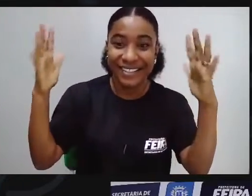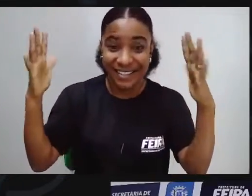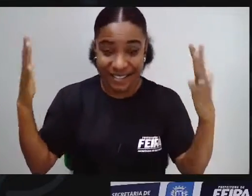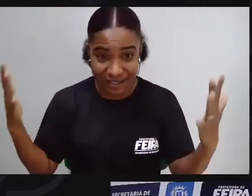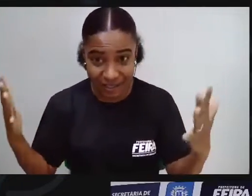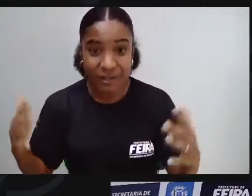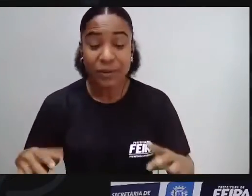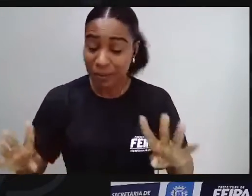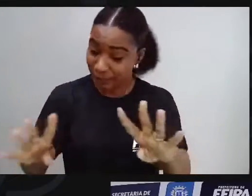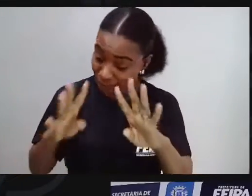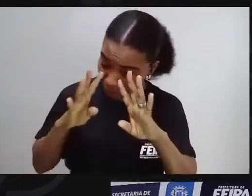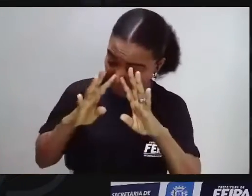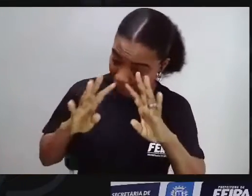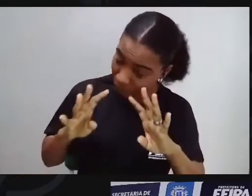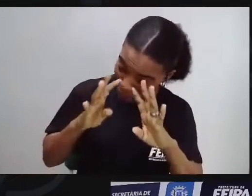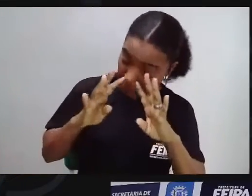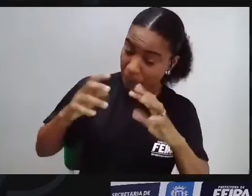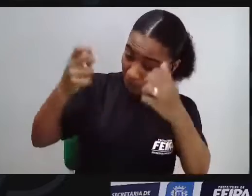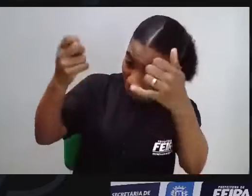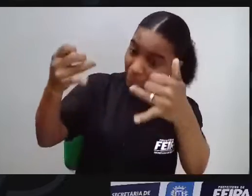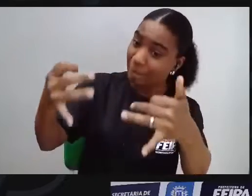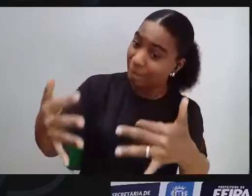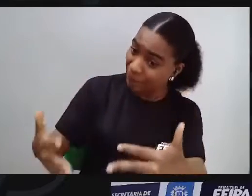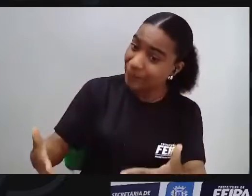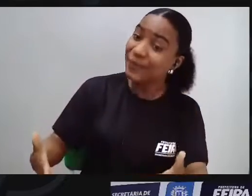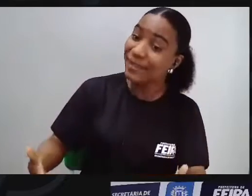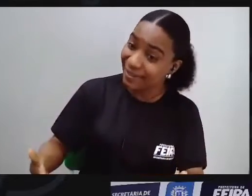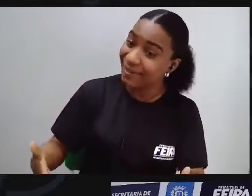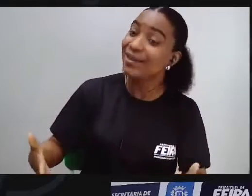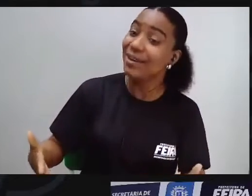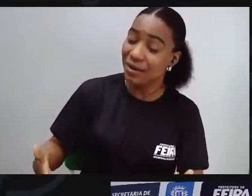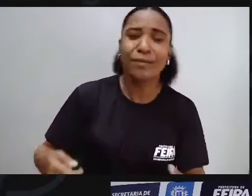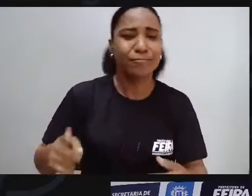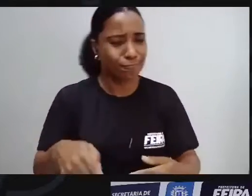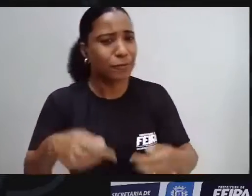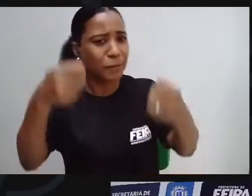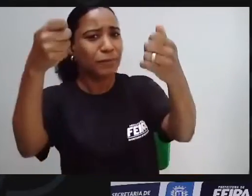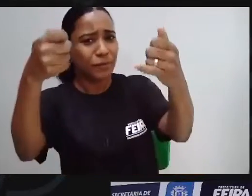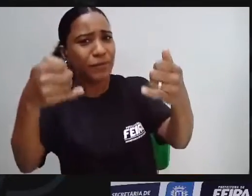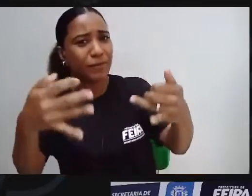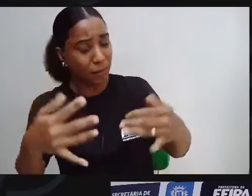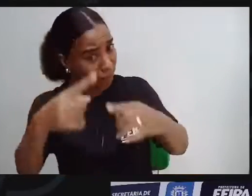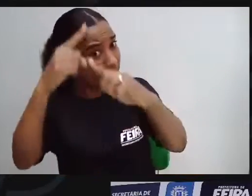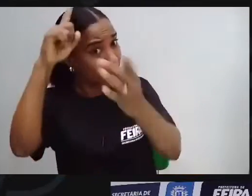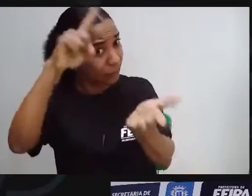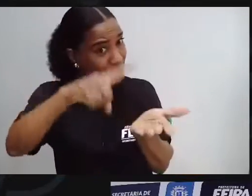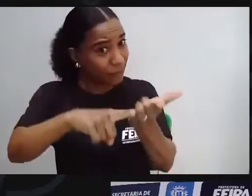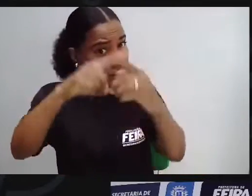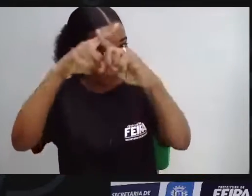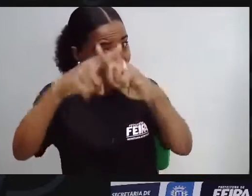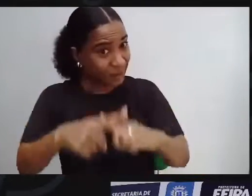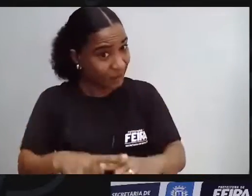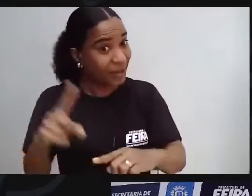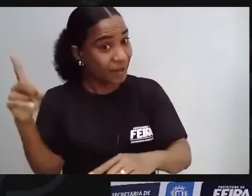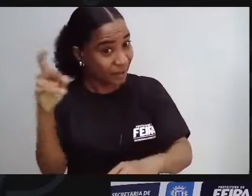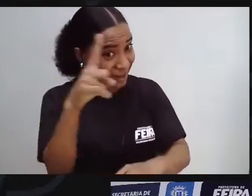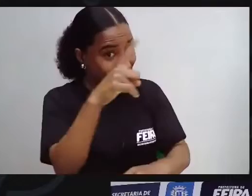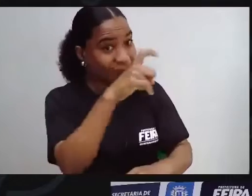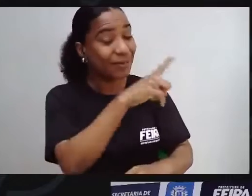Escuta aqui meu amigo é tudo desafio eu vou